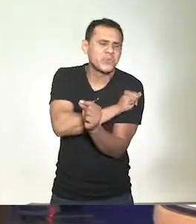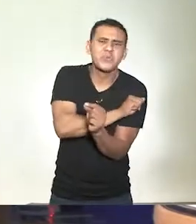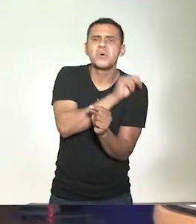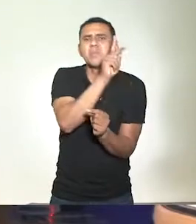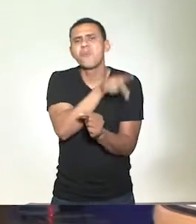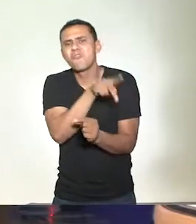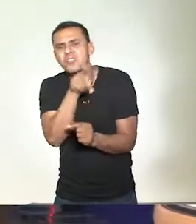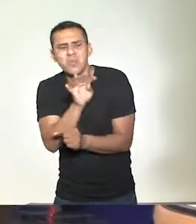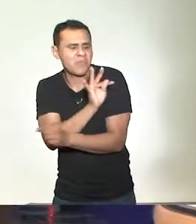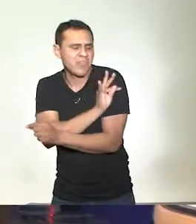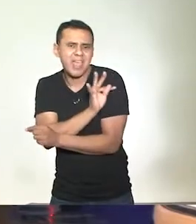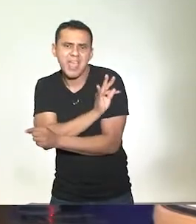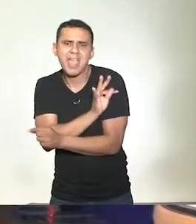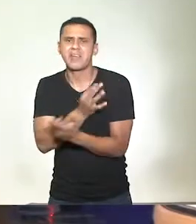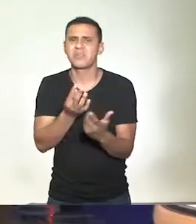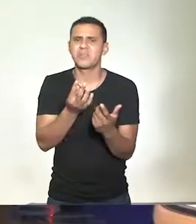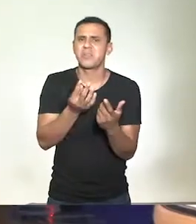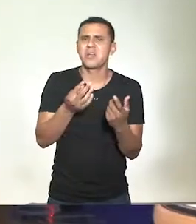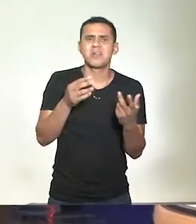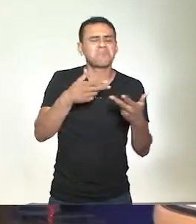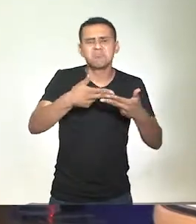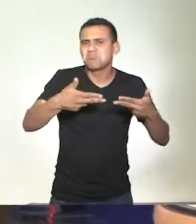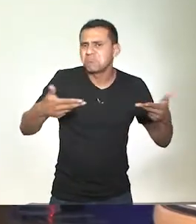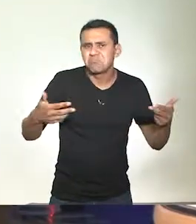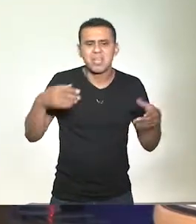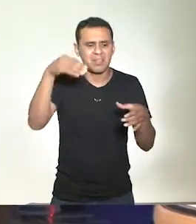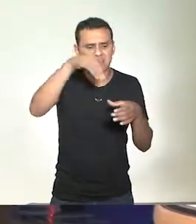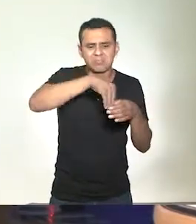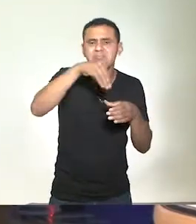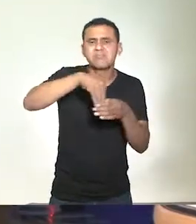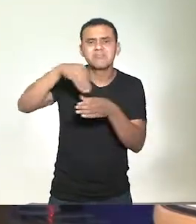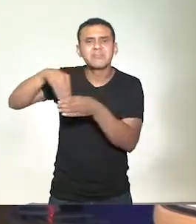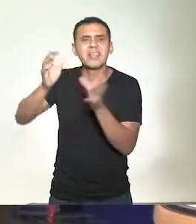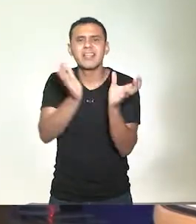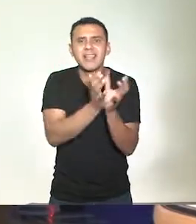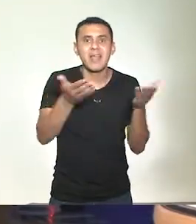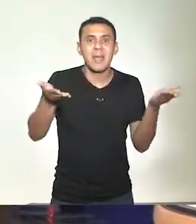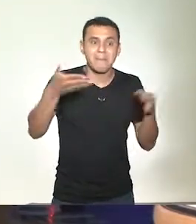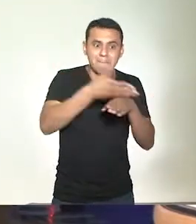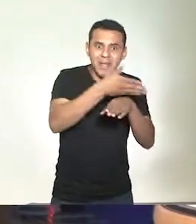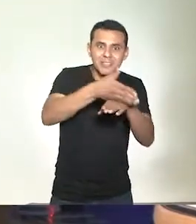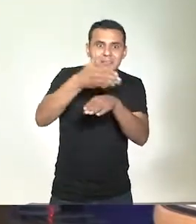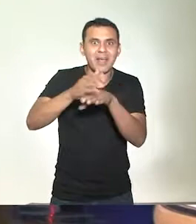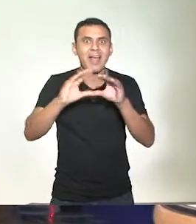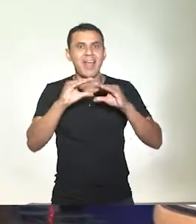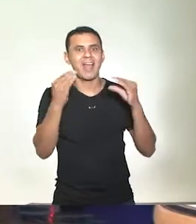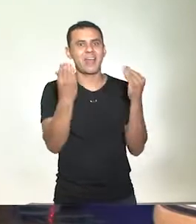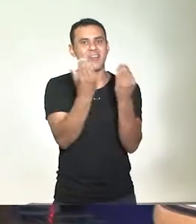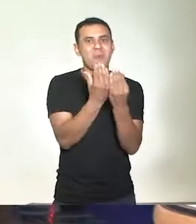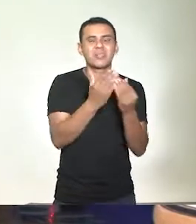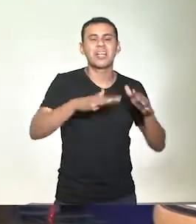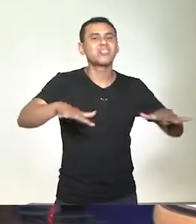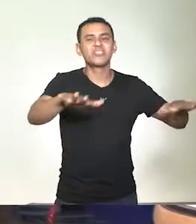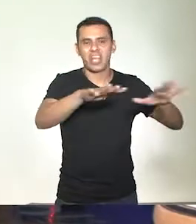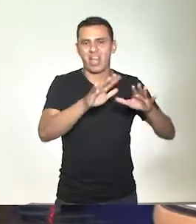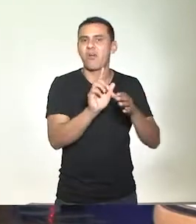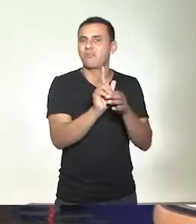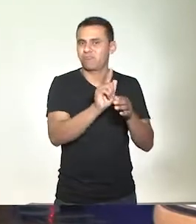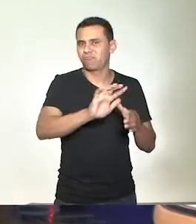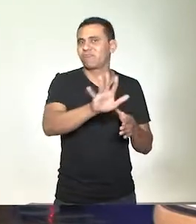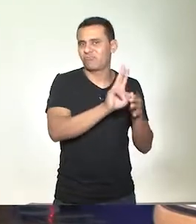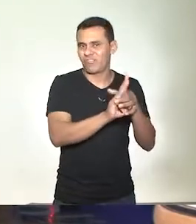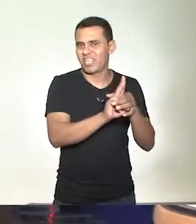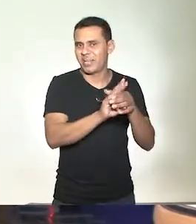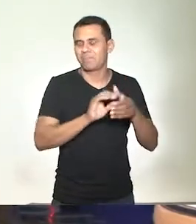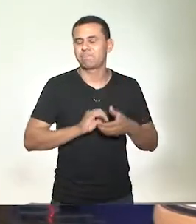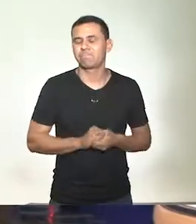por discentes e técnicos administrativos professores a importância da sua participação de uma comunidade a comunidade de forma geral